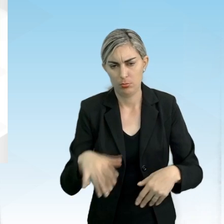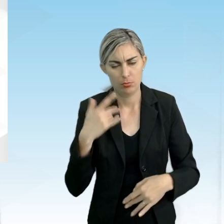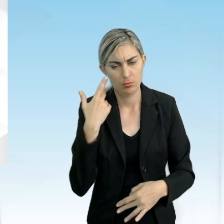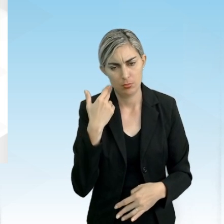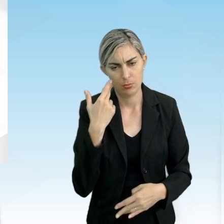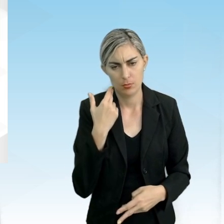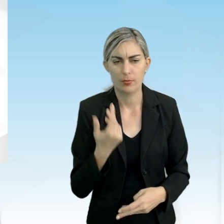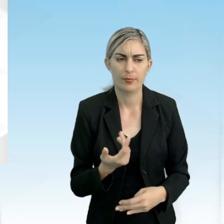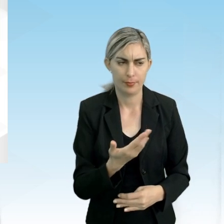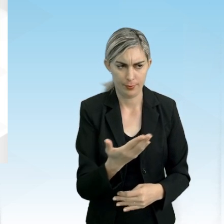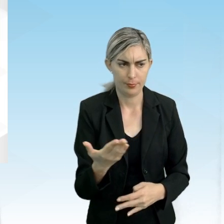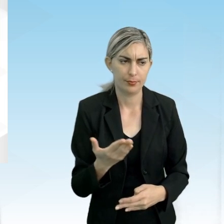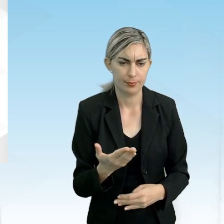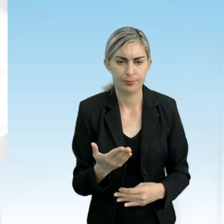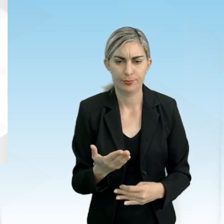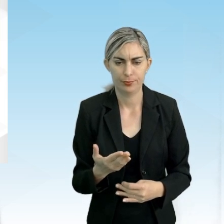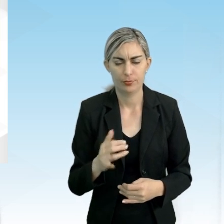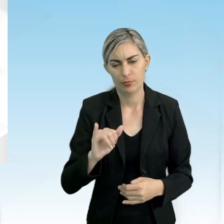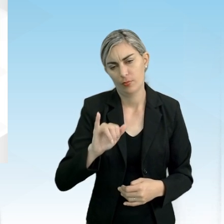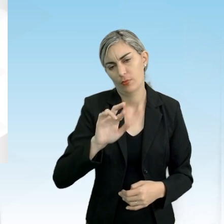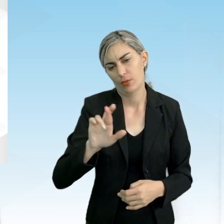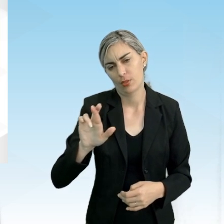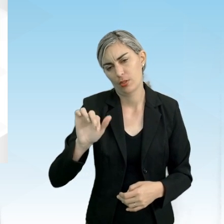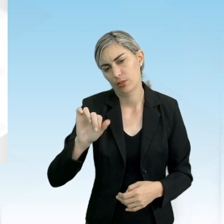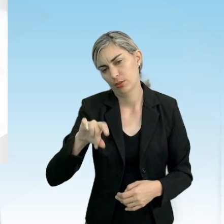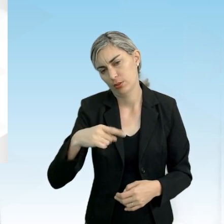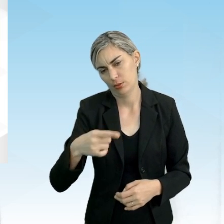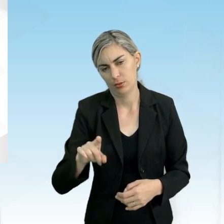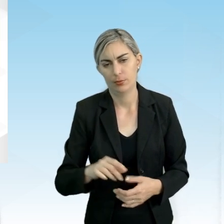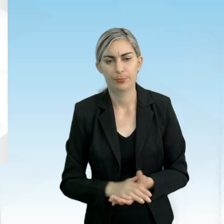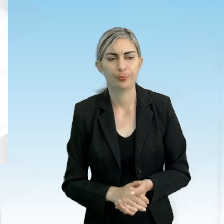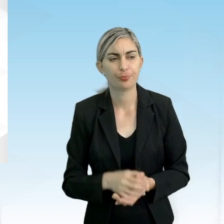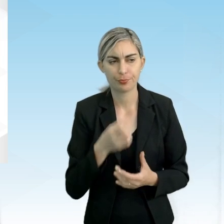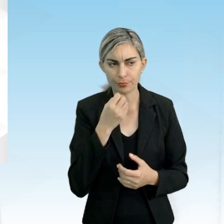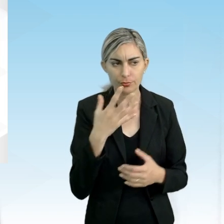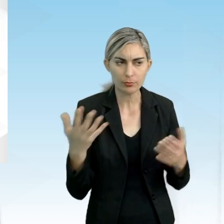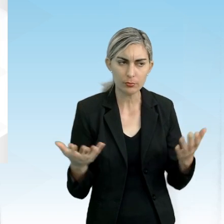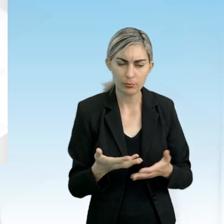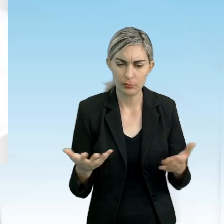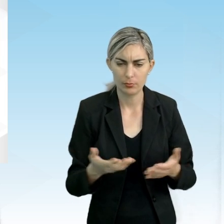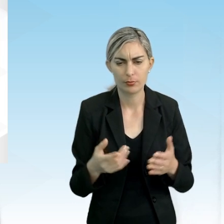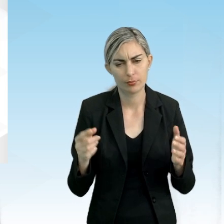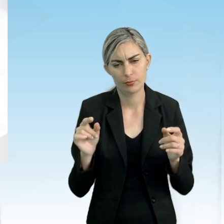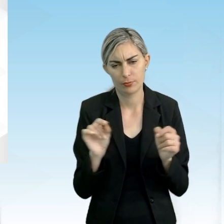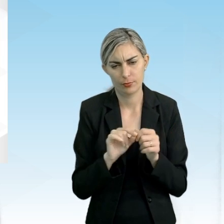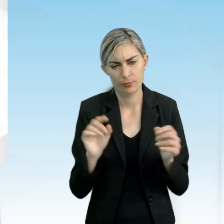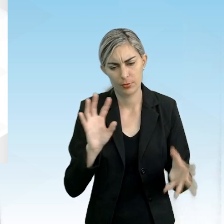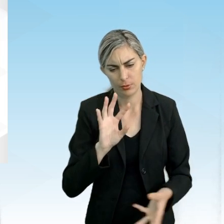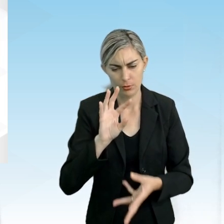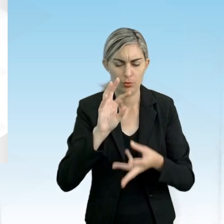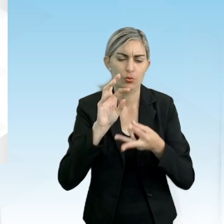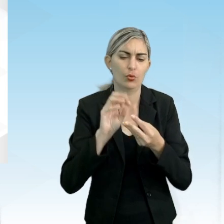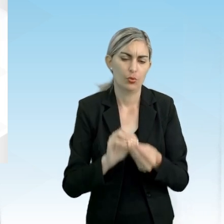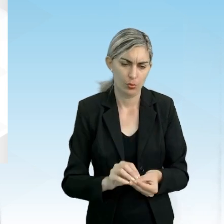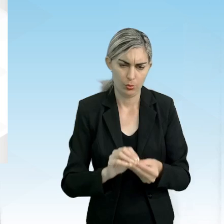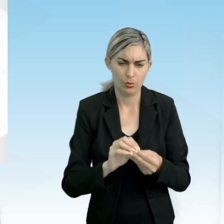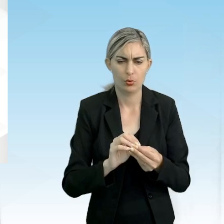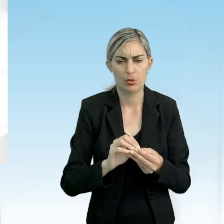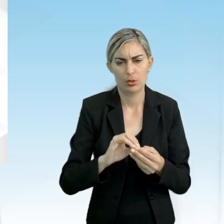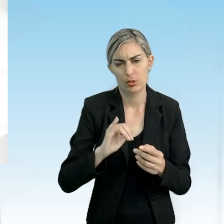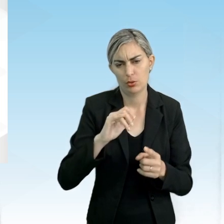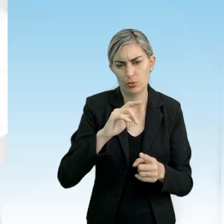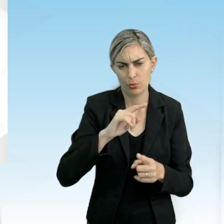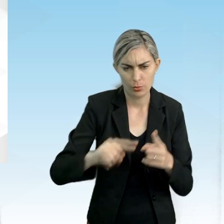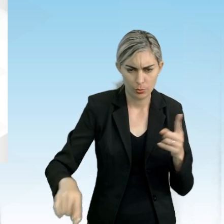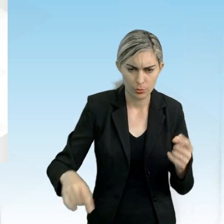na relação aí da irradiação bom Bora agora fazer uma pequena revisão sobre isolantes